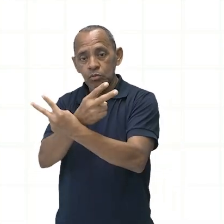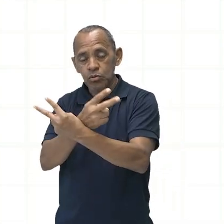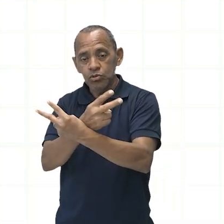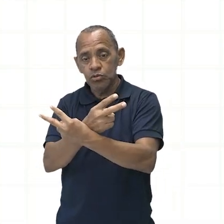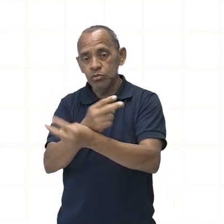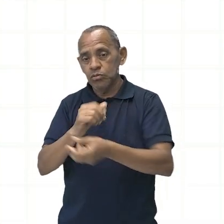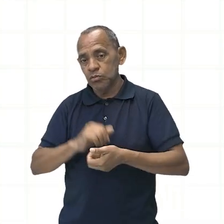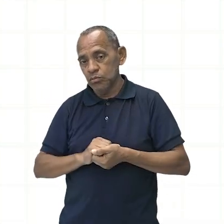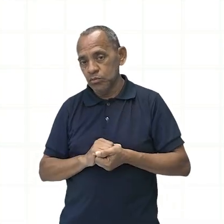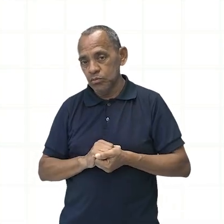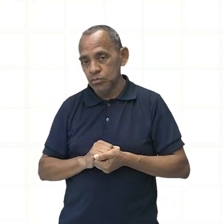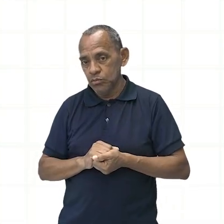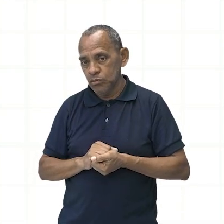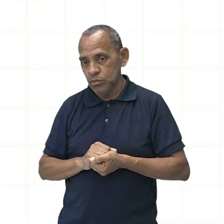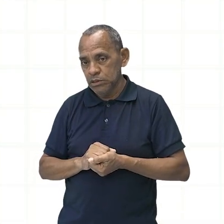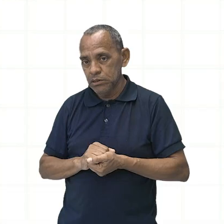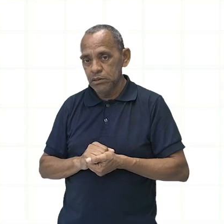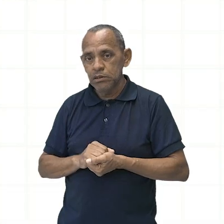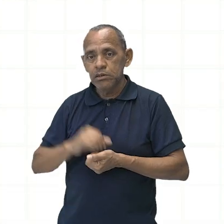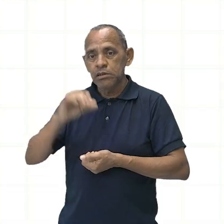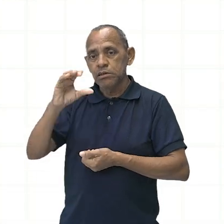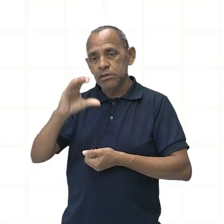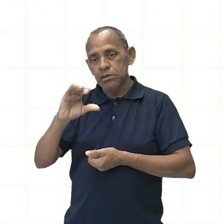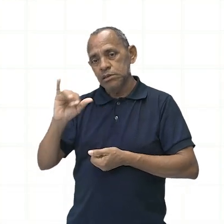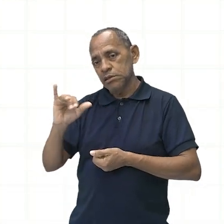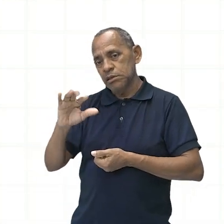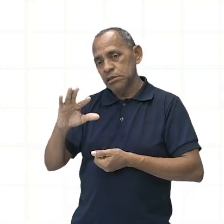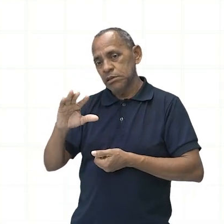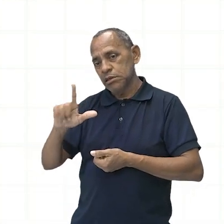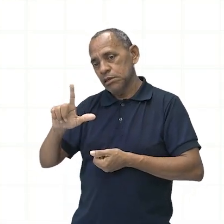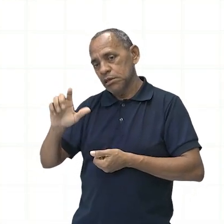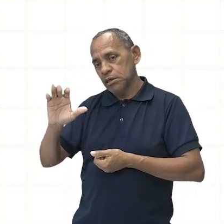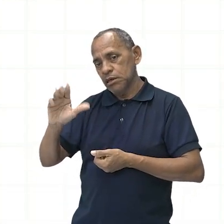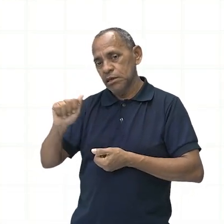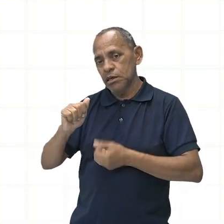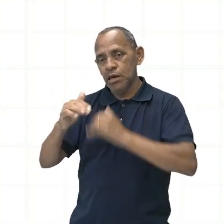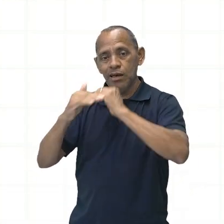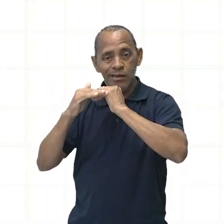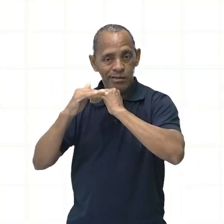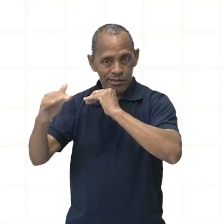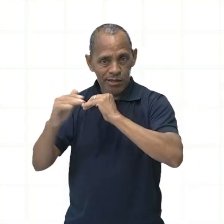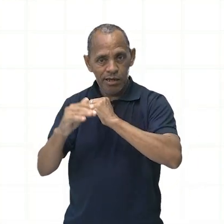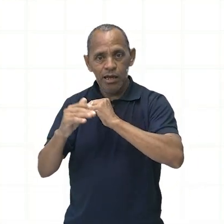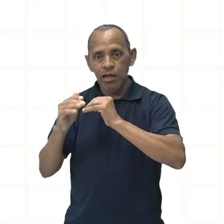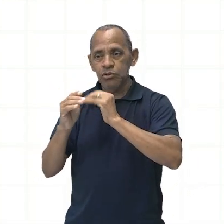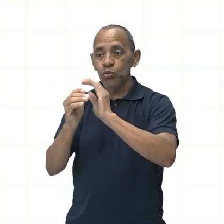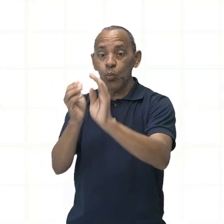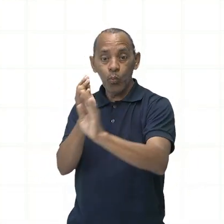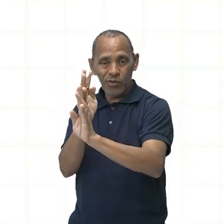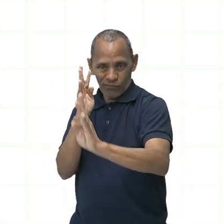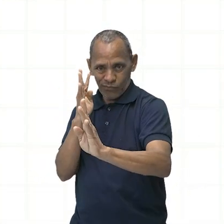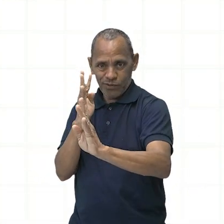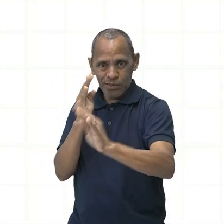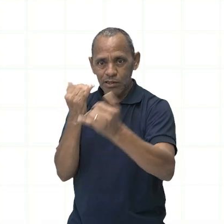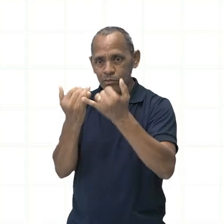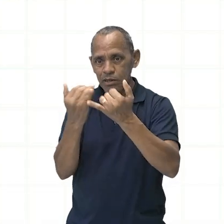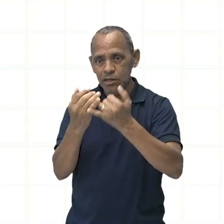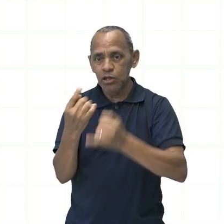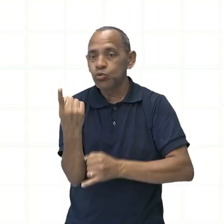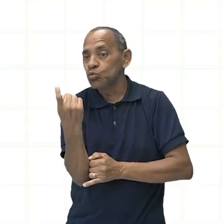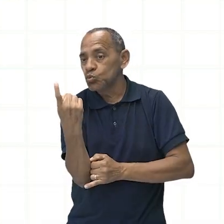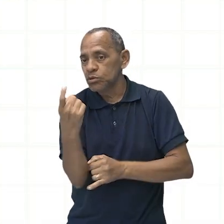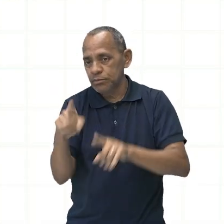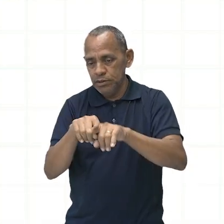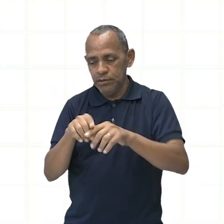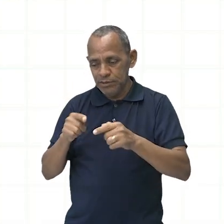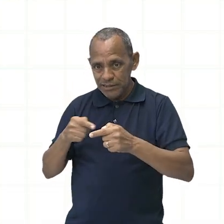cromossomos, de forma simples aqui, alinhados numa fila única. Porque na próxima fase,